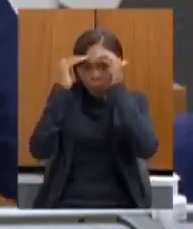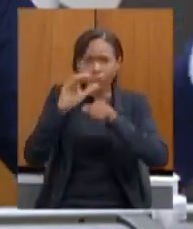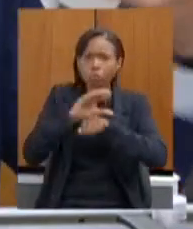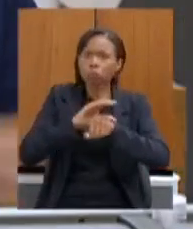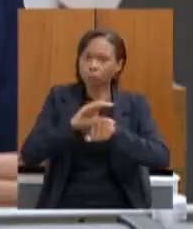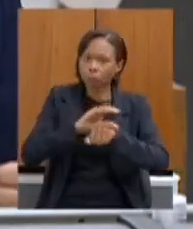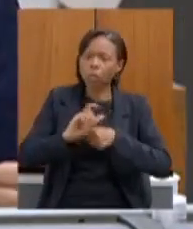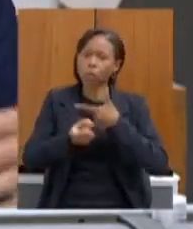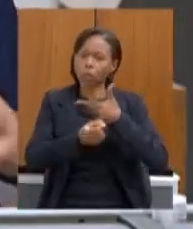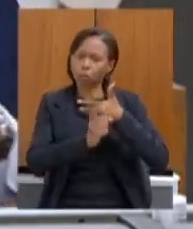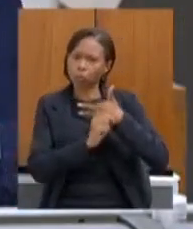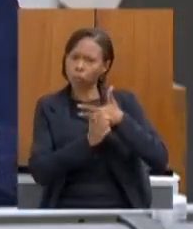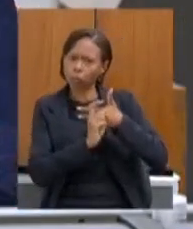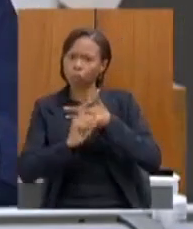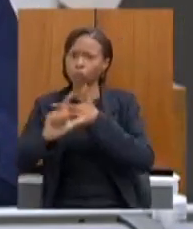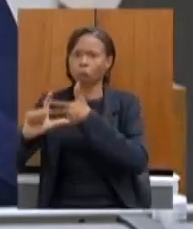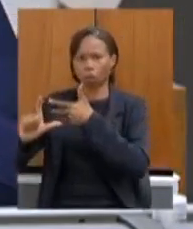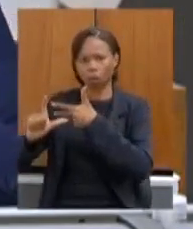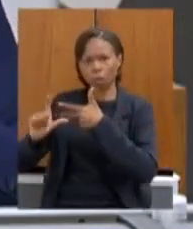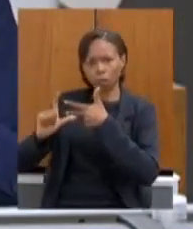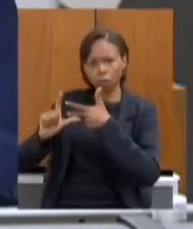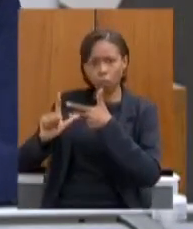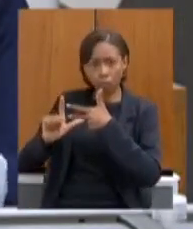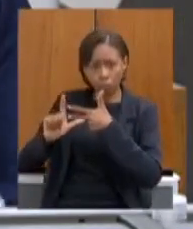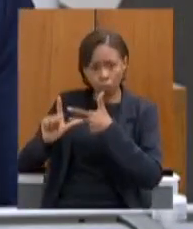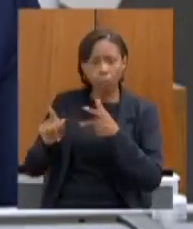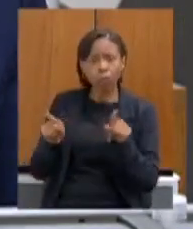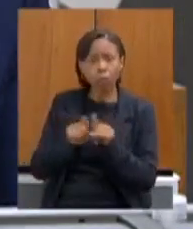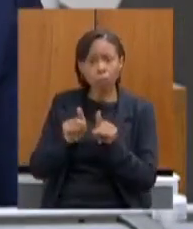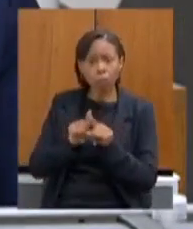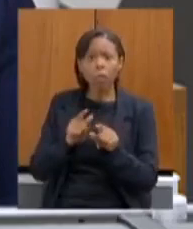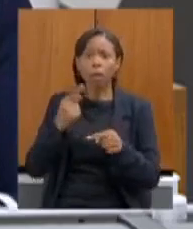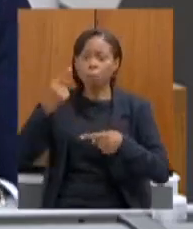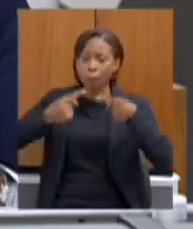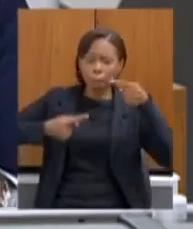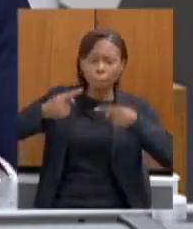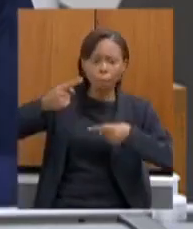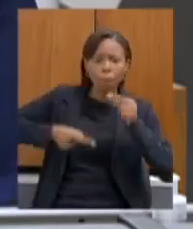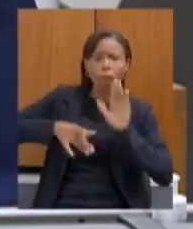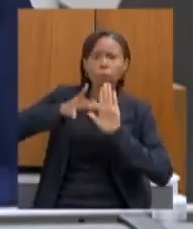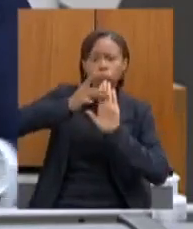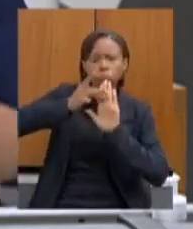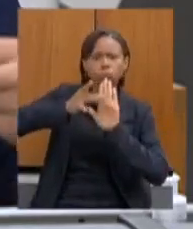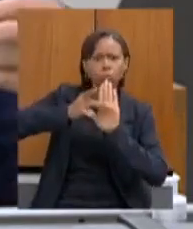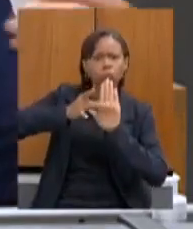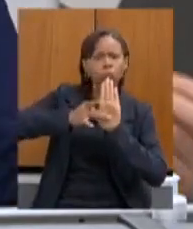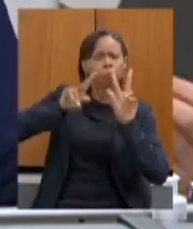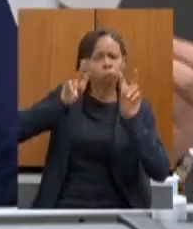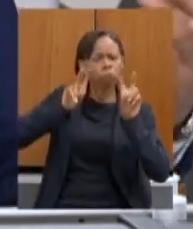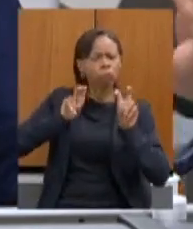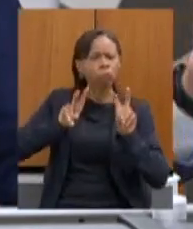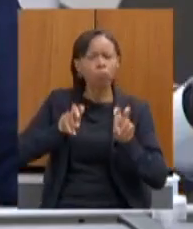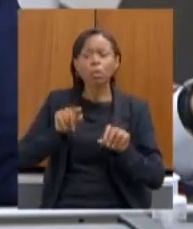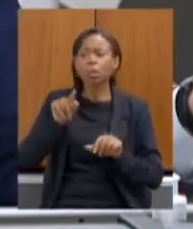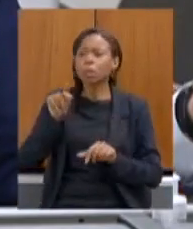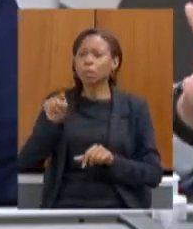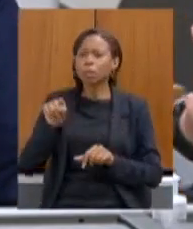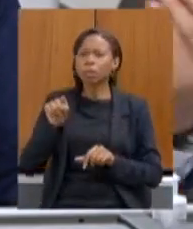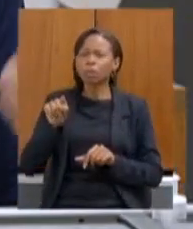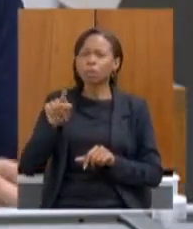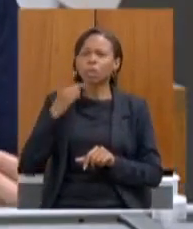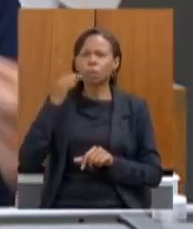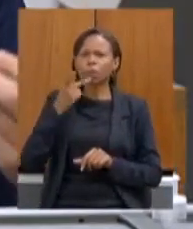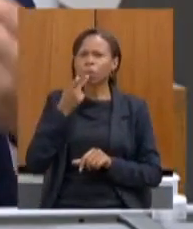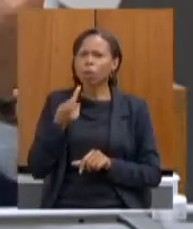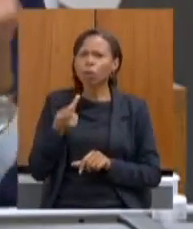poder executivo, poder legislativo, discutindo as pautas que a gente já vem discutindo. Para finalizar, senhor presidente, o senhor citou, deputado, a questão da